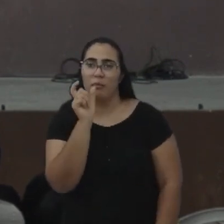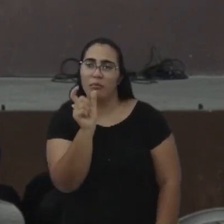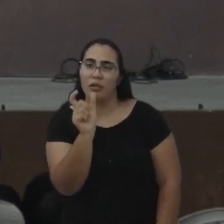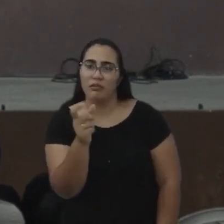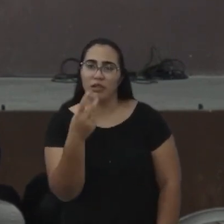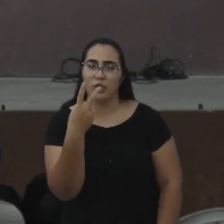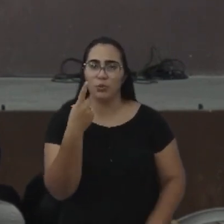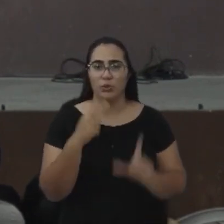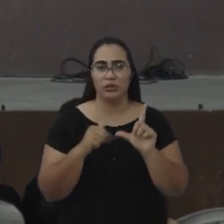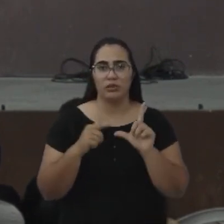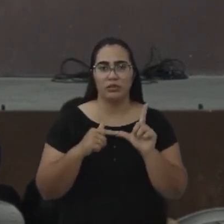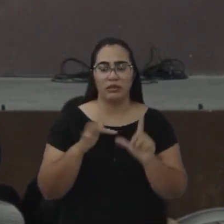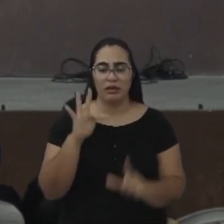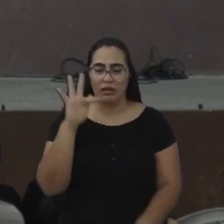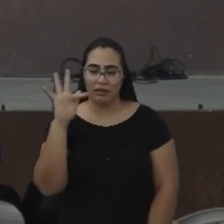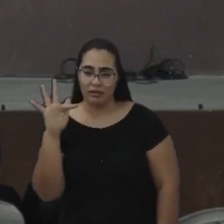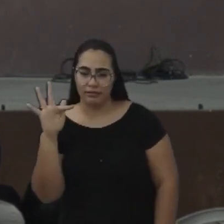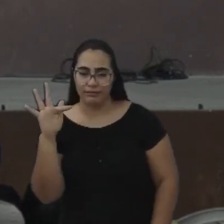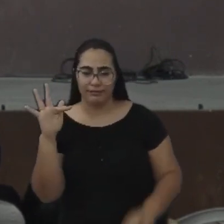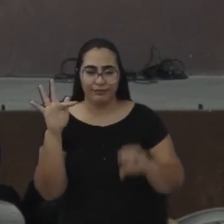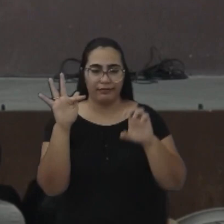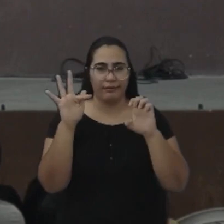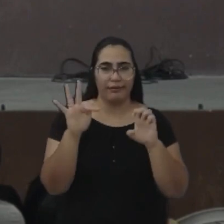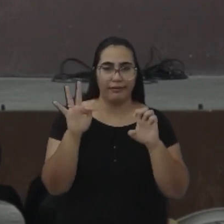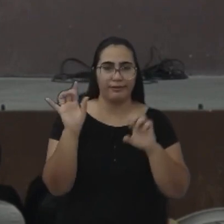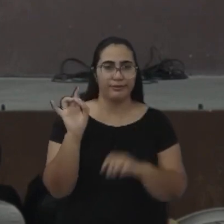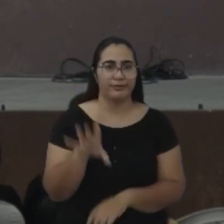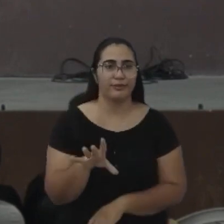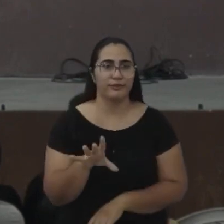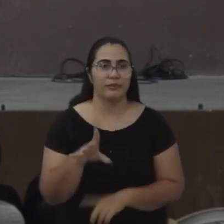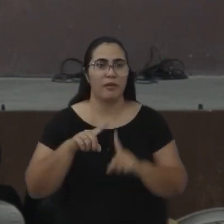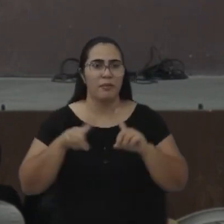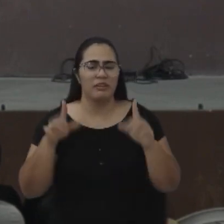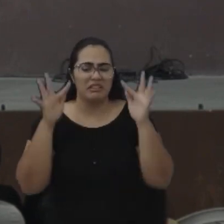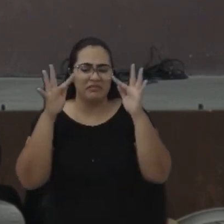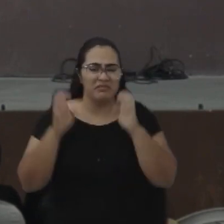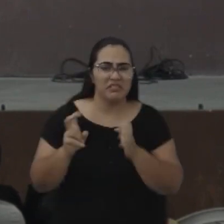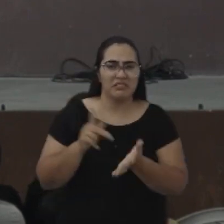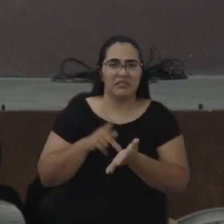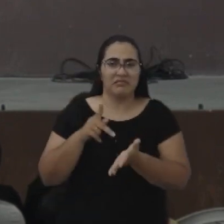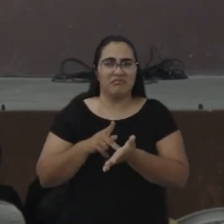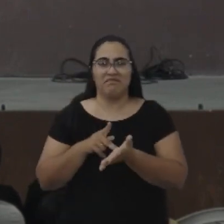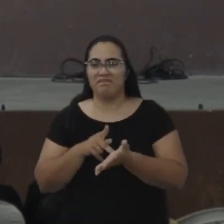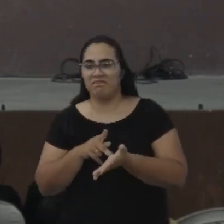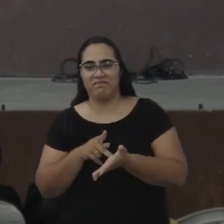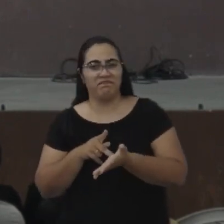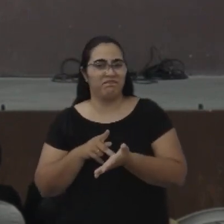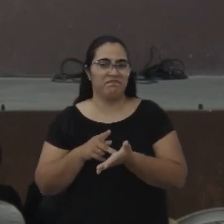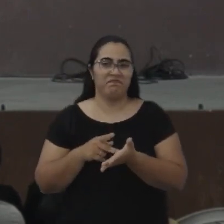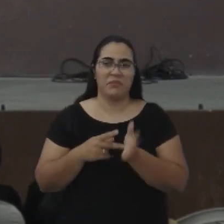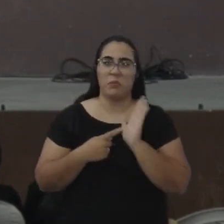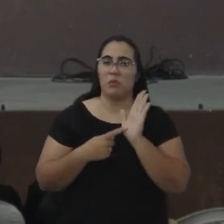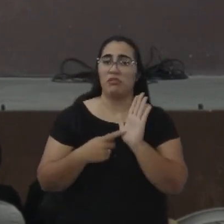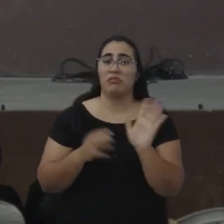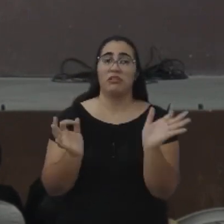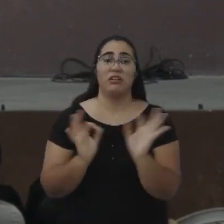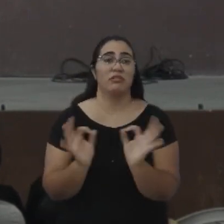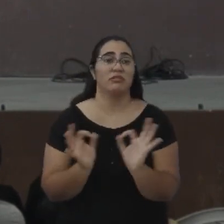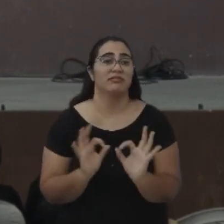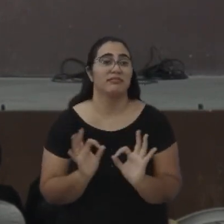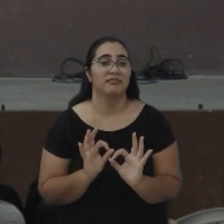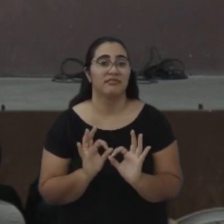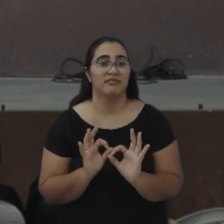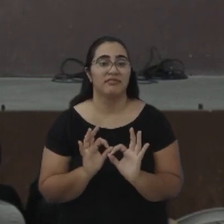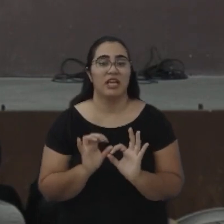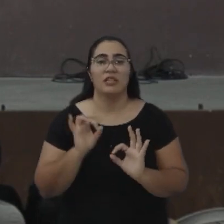letras, F e E. A fé deles não tinha utilidade, a fé deles não aparentava nada, a fé deles era apenas